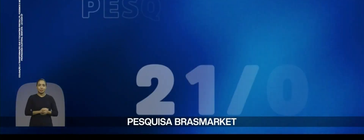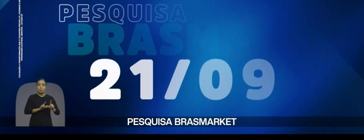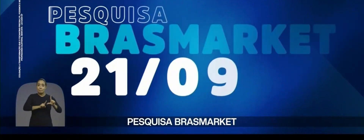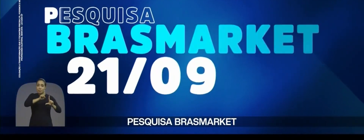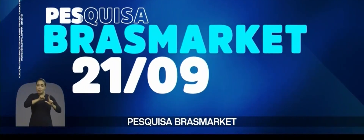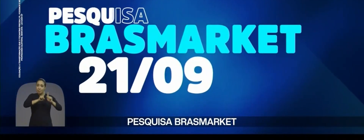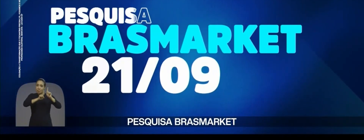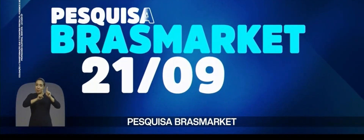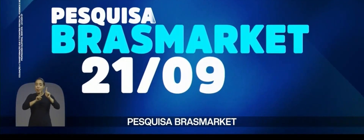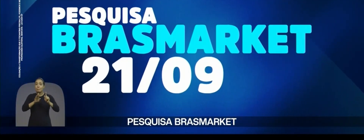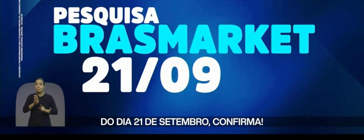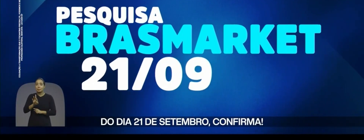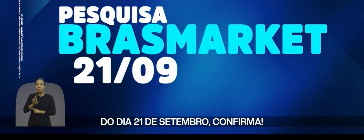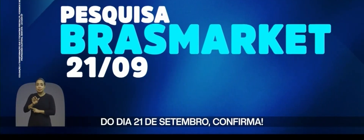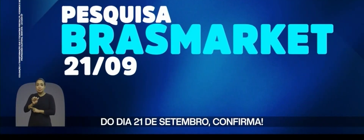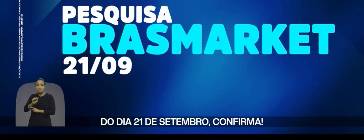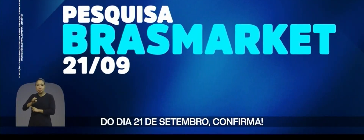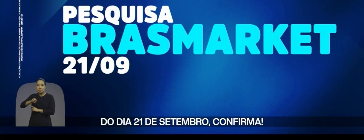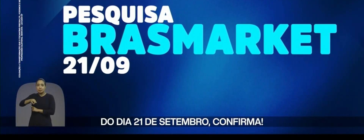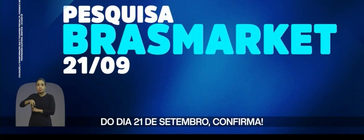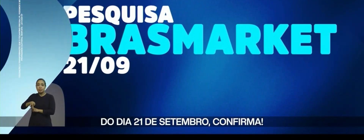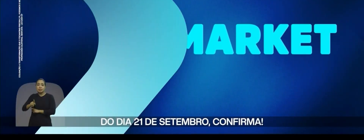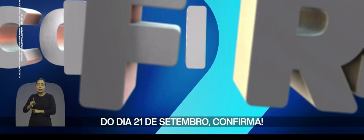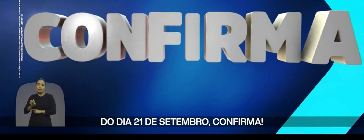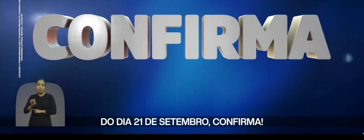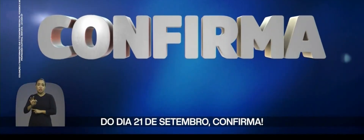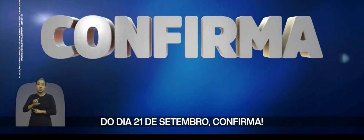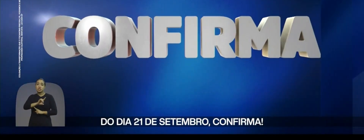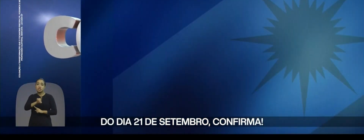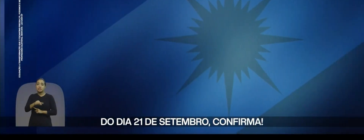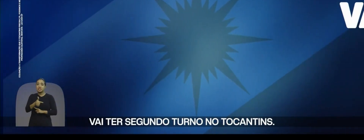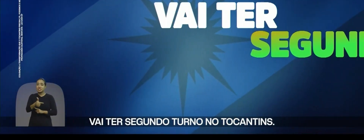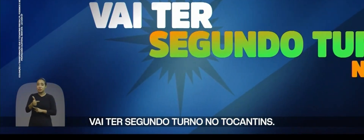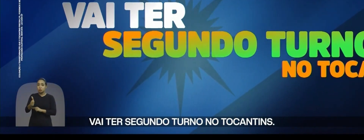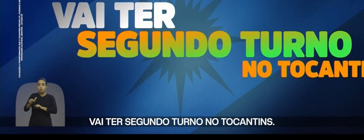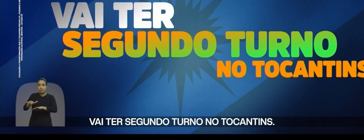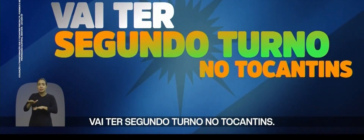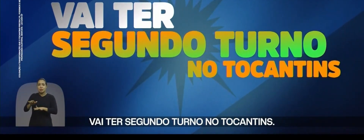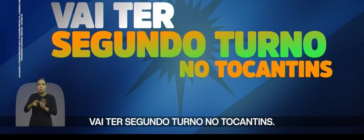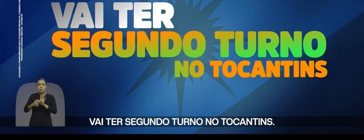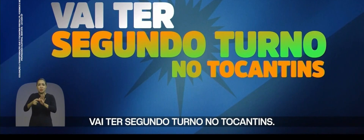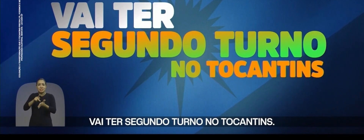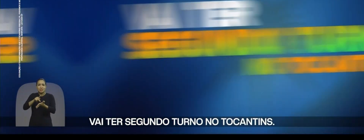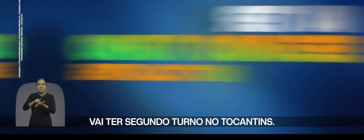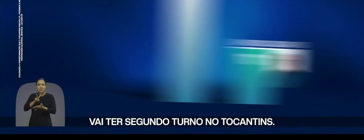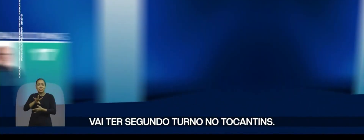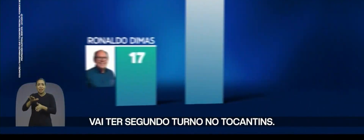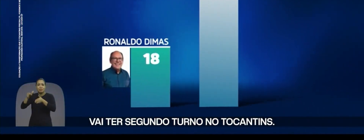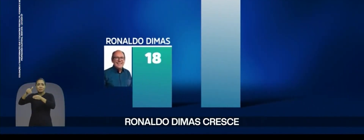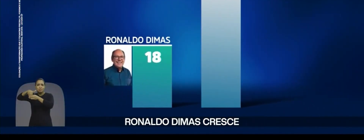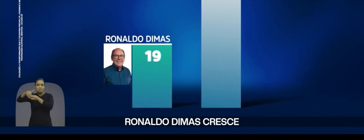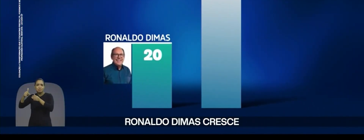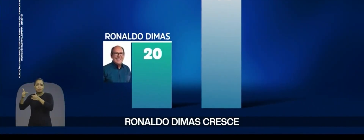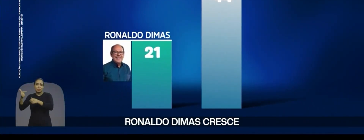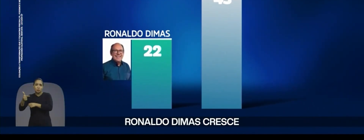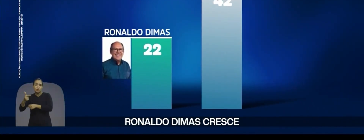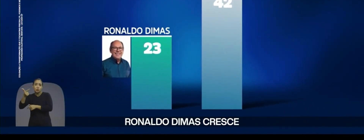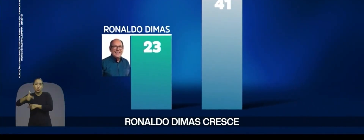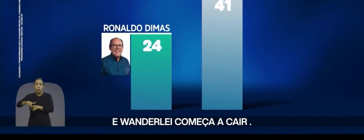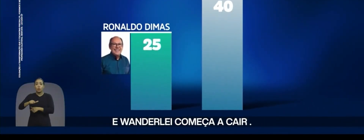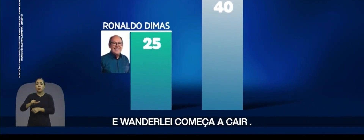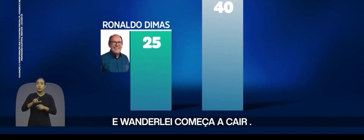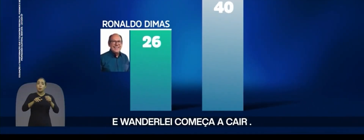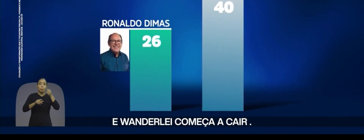Pesquisa Brás Marketing do dia 21 de setembro confirma. Vai ter segundo turno no Tocantins. Ronaldo Dimas cresce e